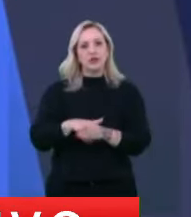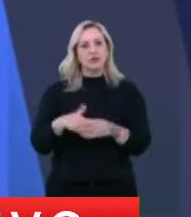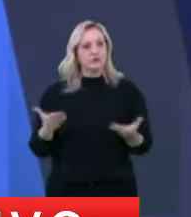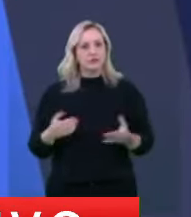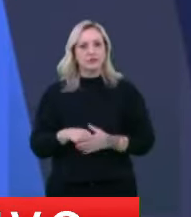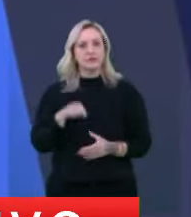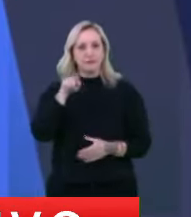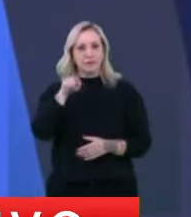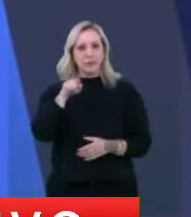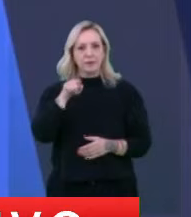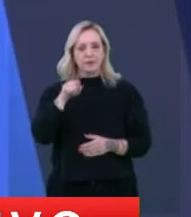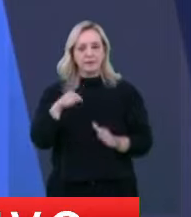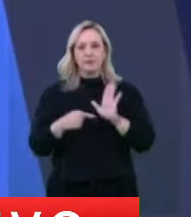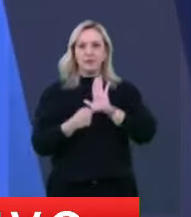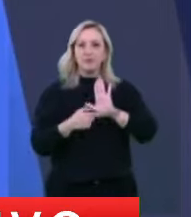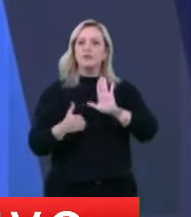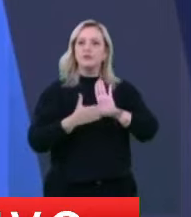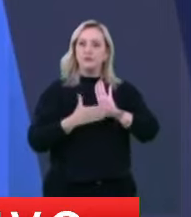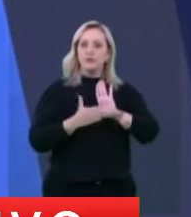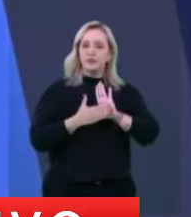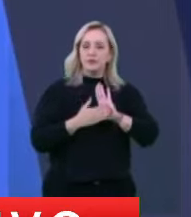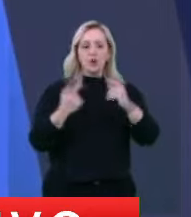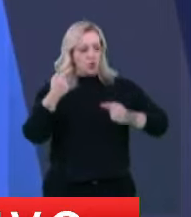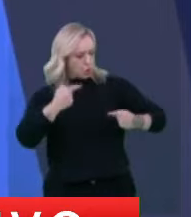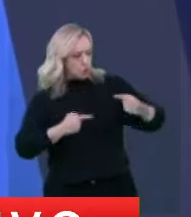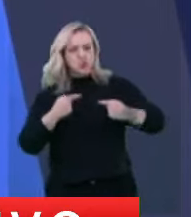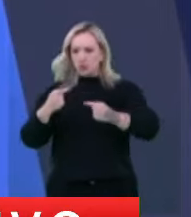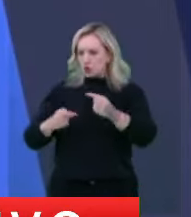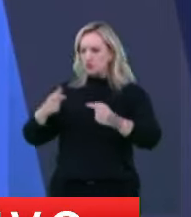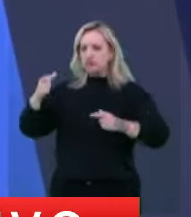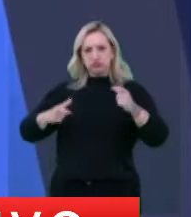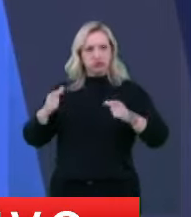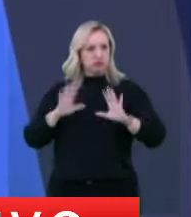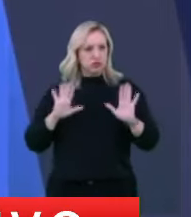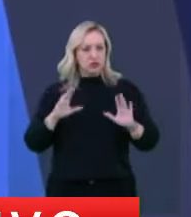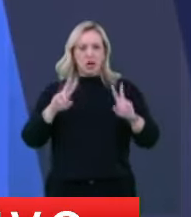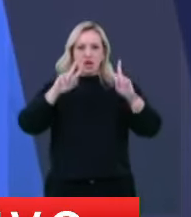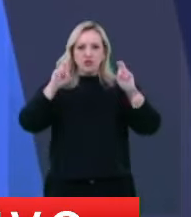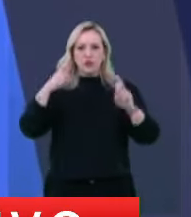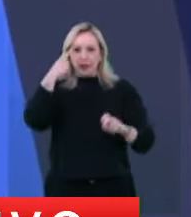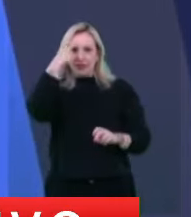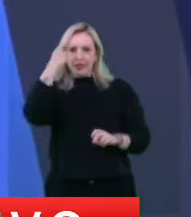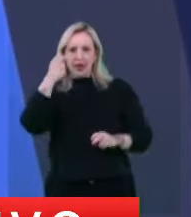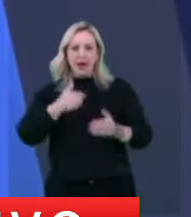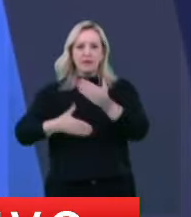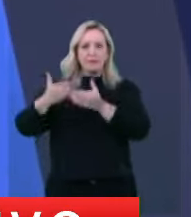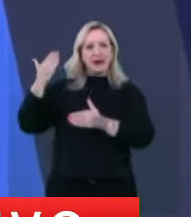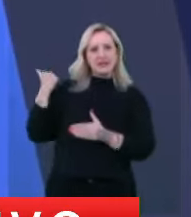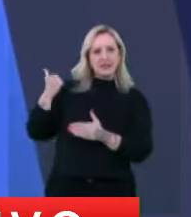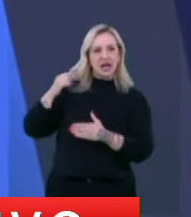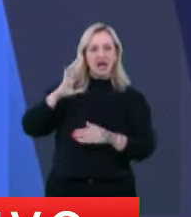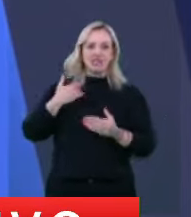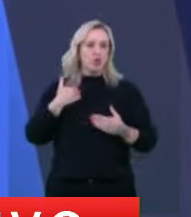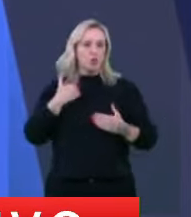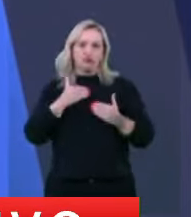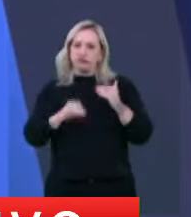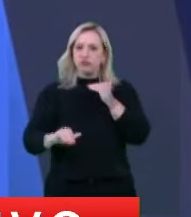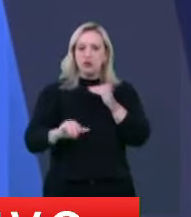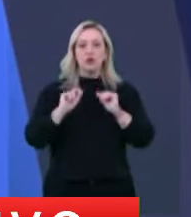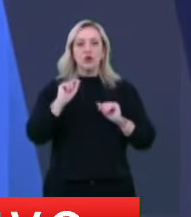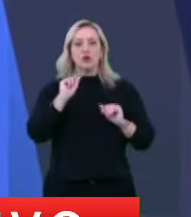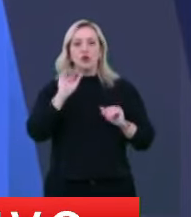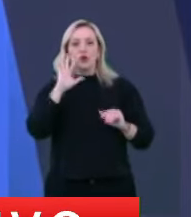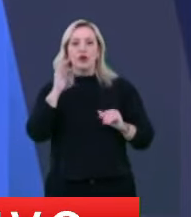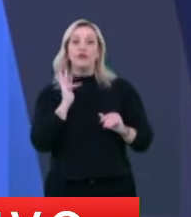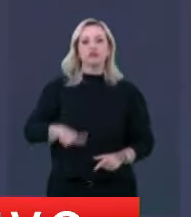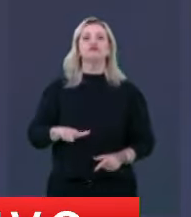prefeito sentará na cadeira de prefeito aqui em São Paulo portanto foi mais um episódio mais um debate marcado